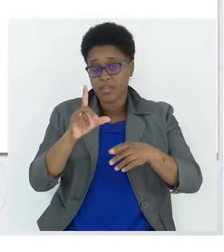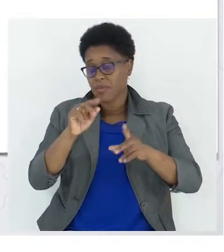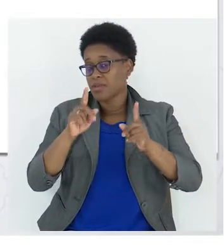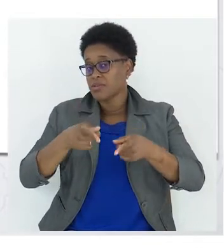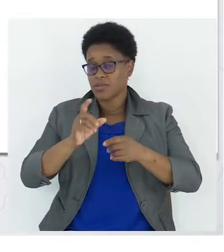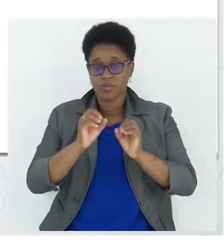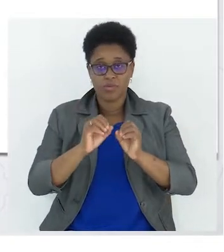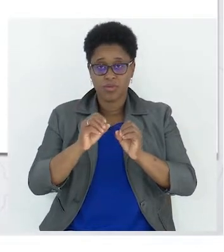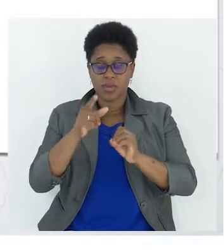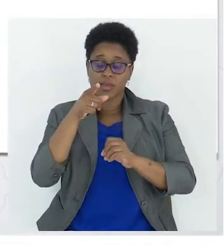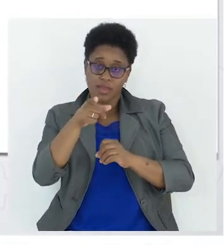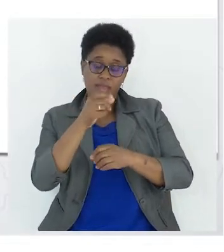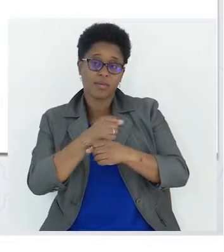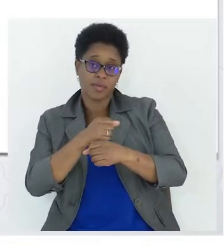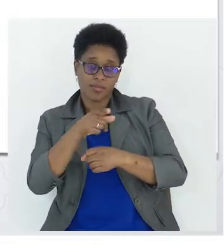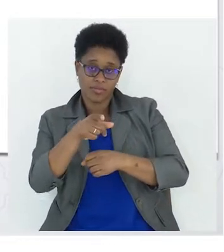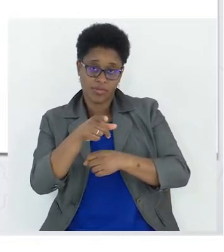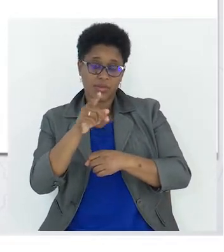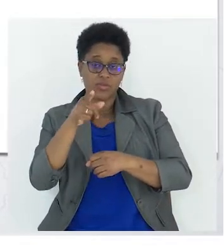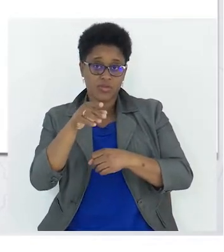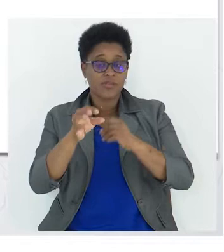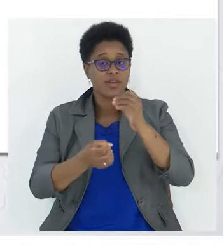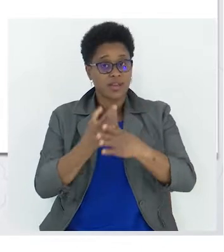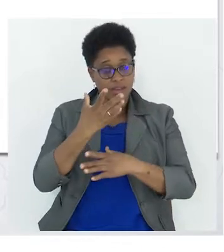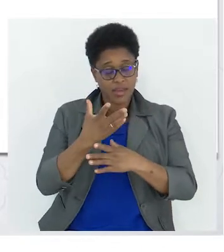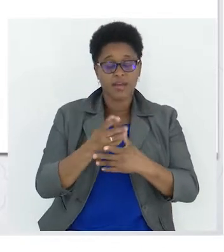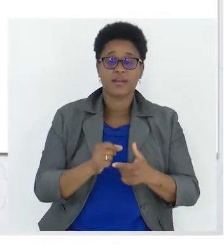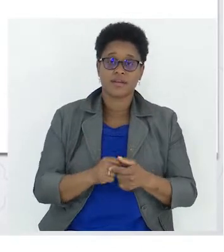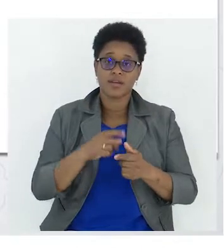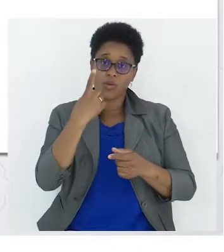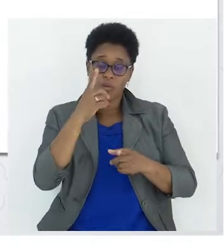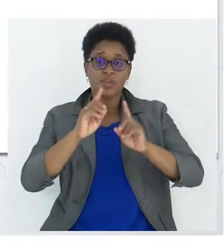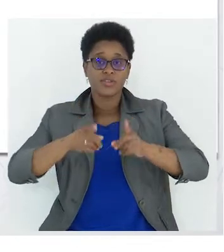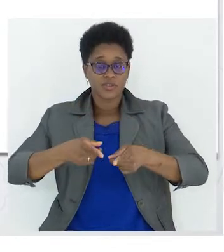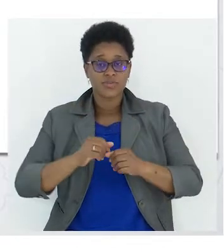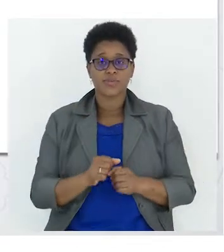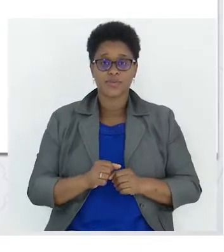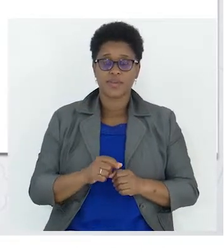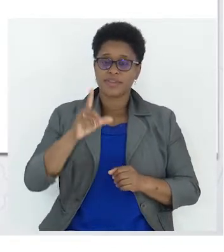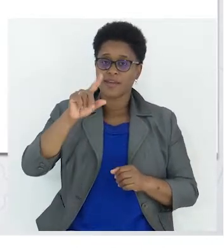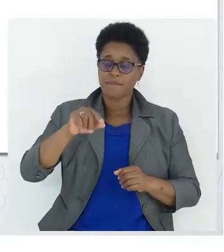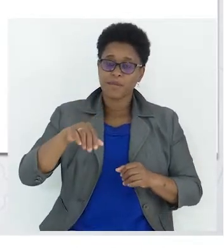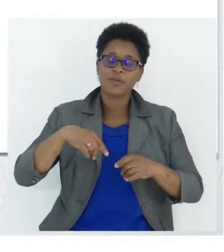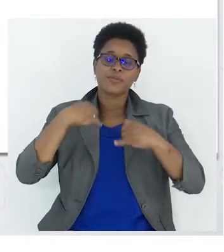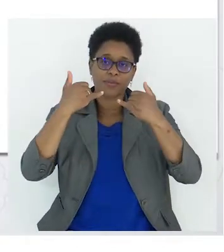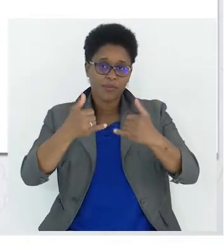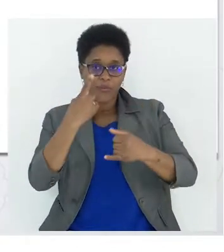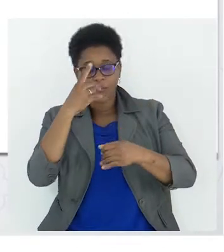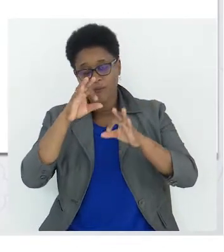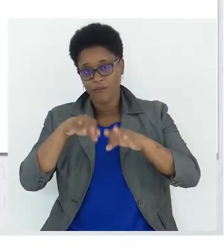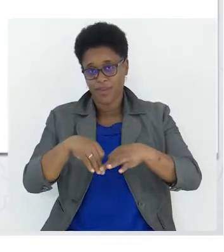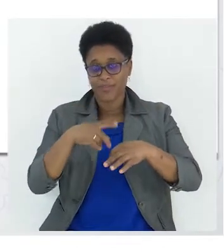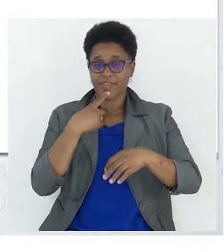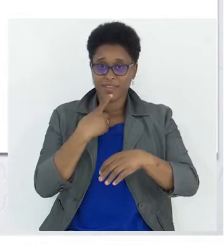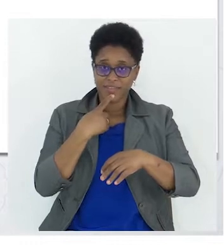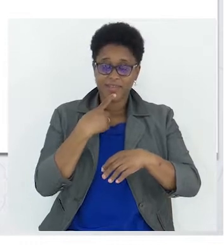tarefa. Vais arranjar o início, vais inventar, criar um início e depois um fim, ok?